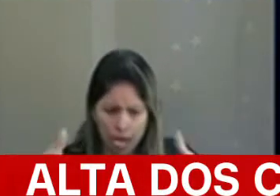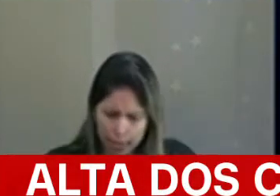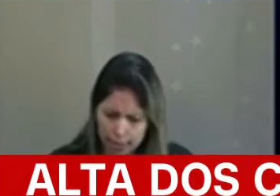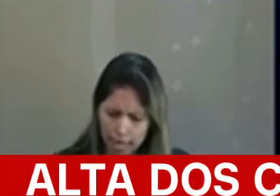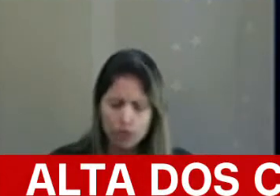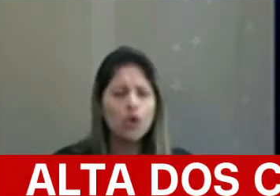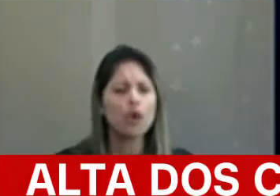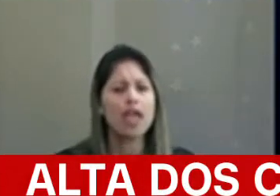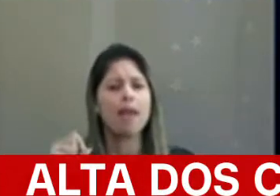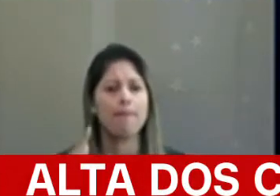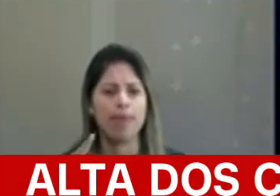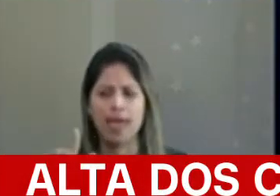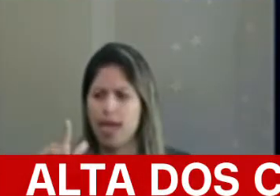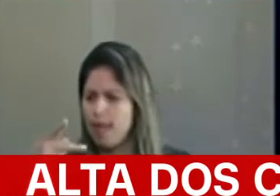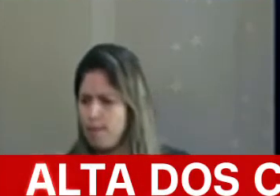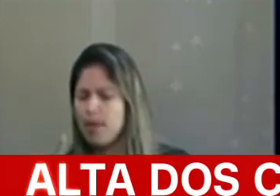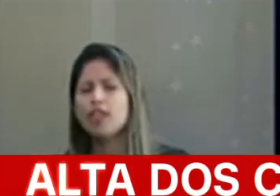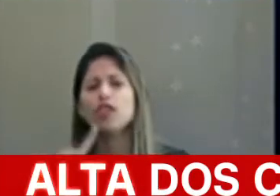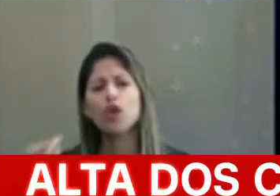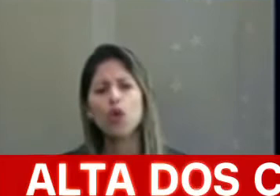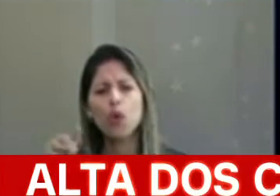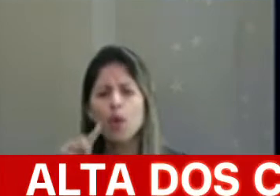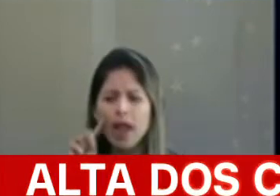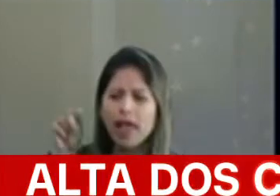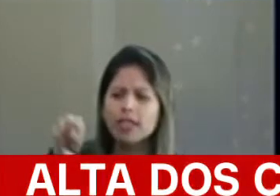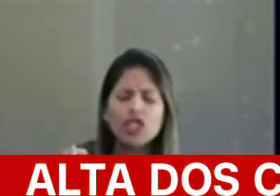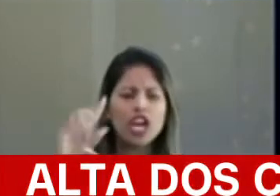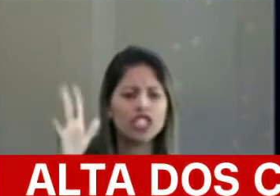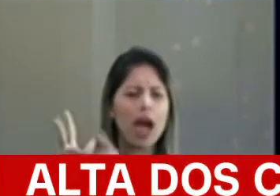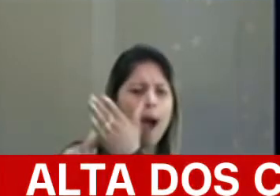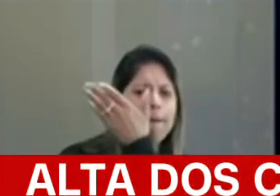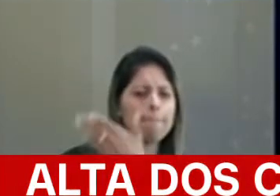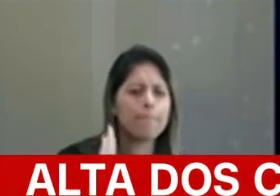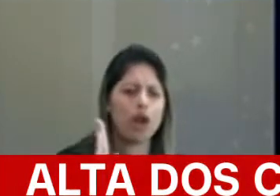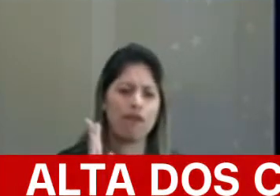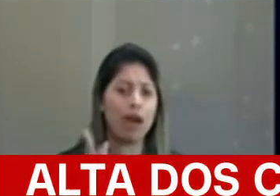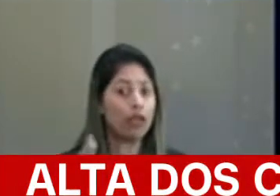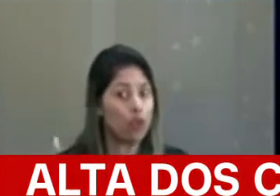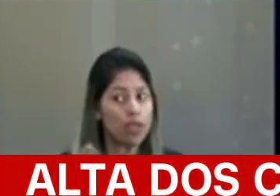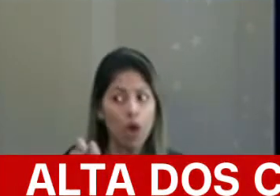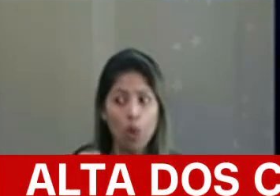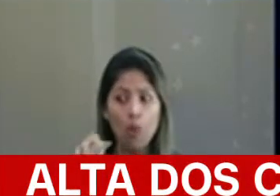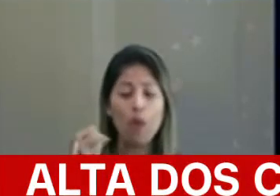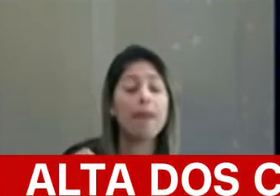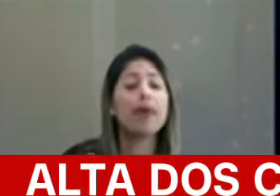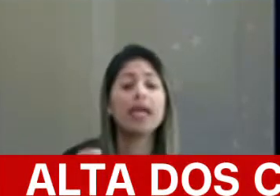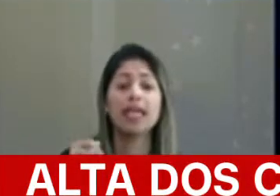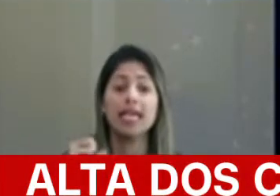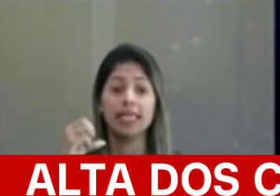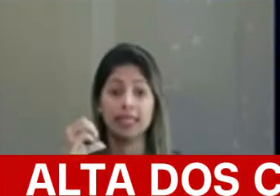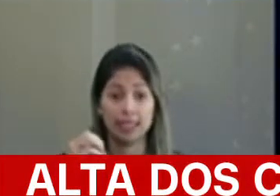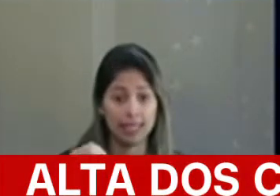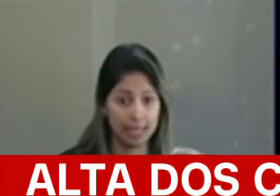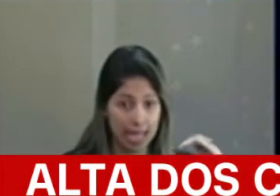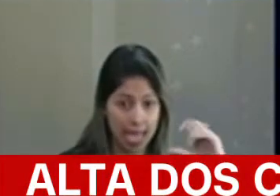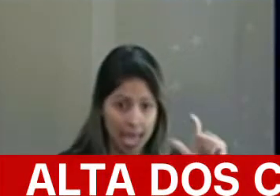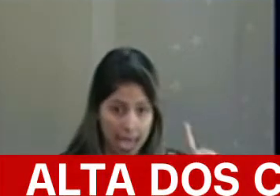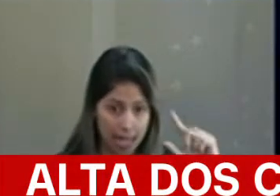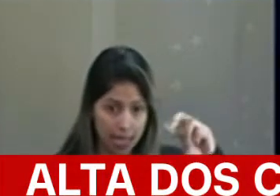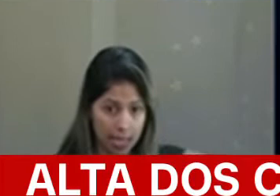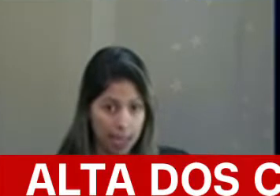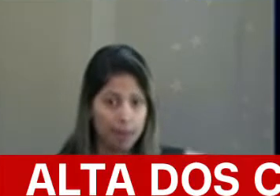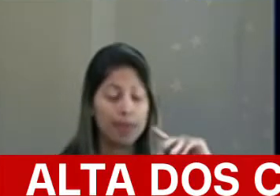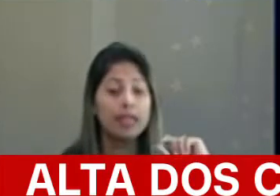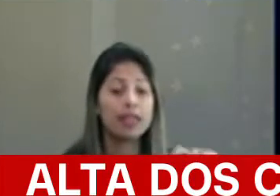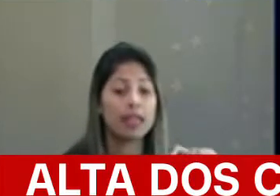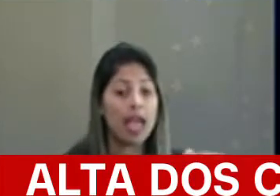PLP e as PECs vinculadas sejam aprovadas, o impacto pelo CNM